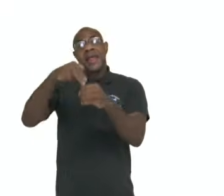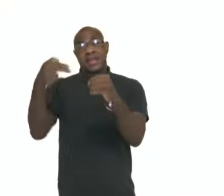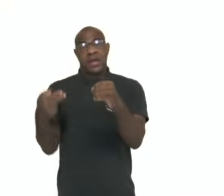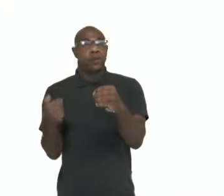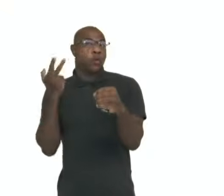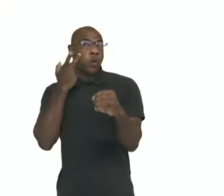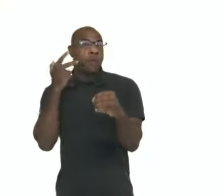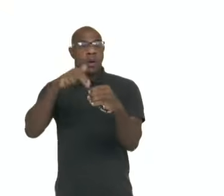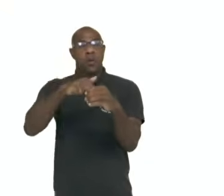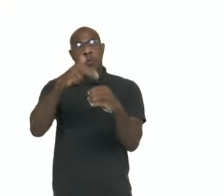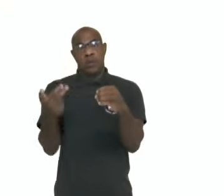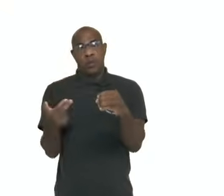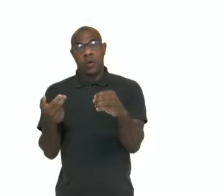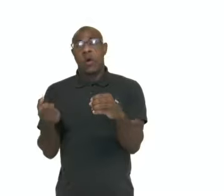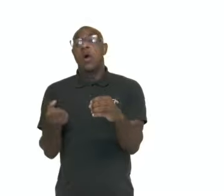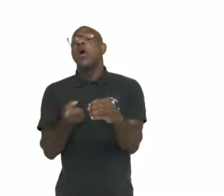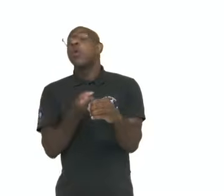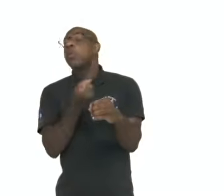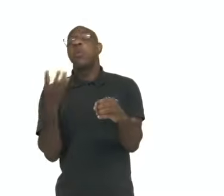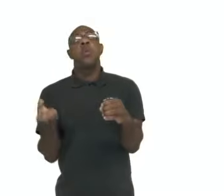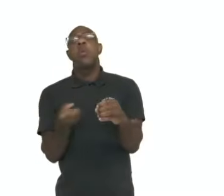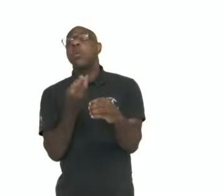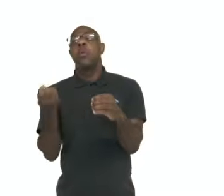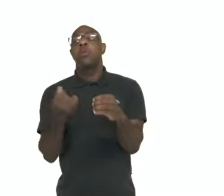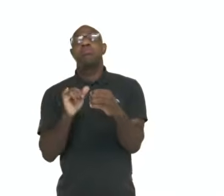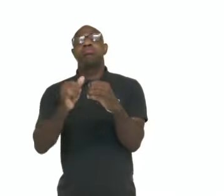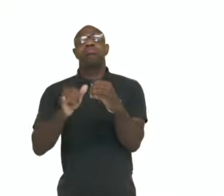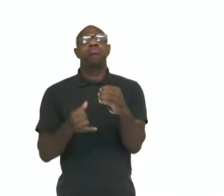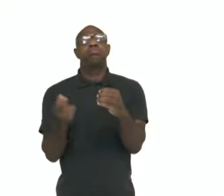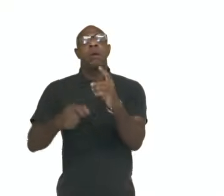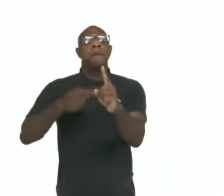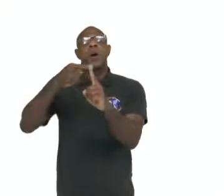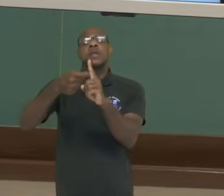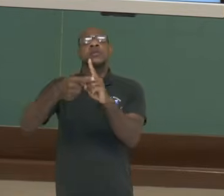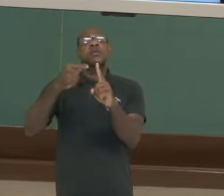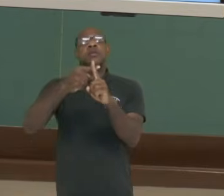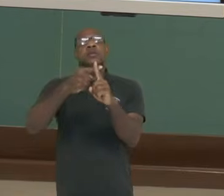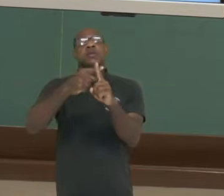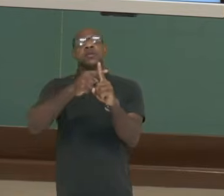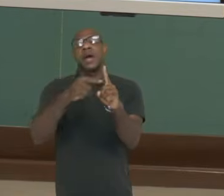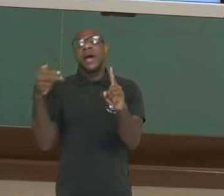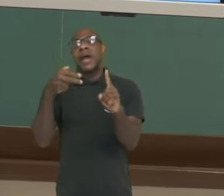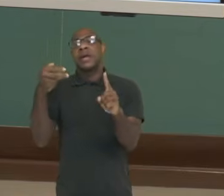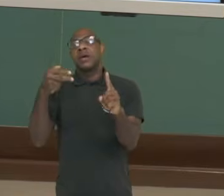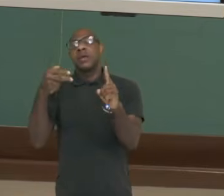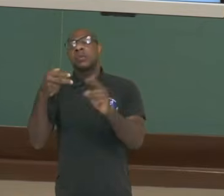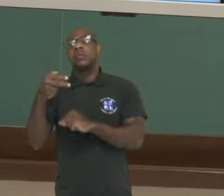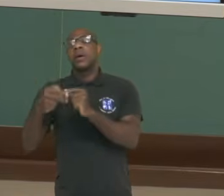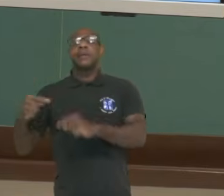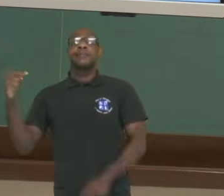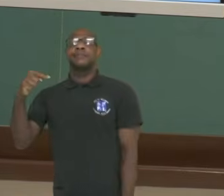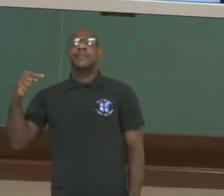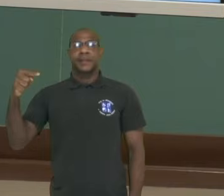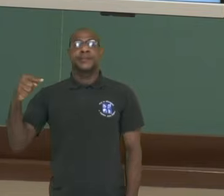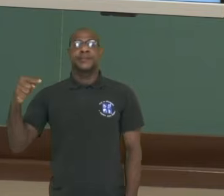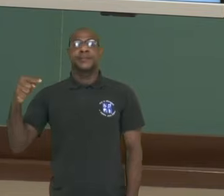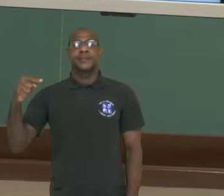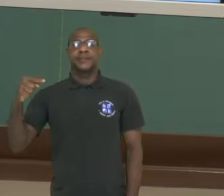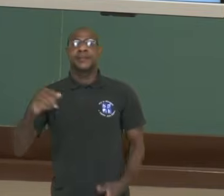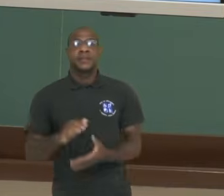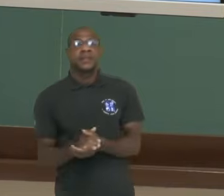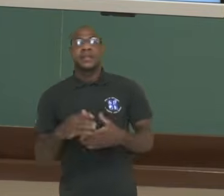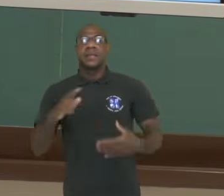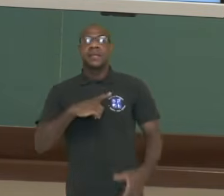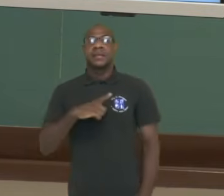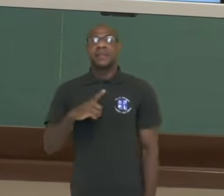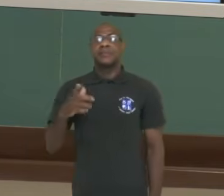A quantidade de carga positiva é igual a carga negativa, certo? Então, nós